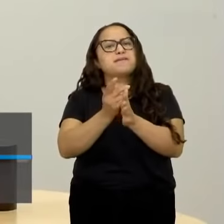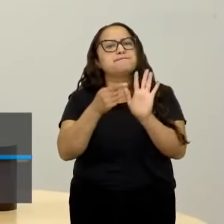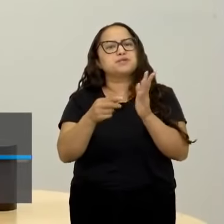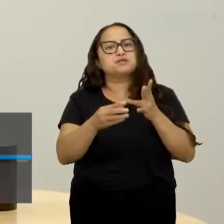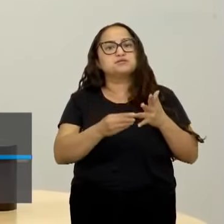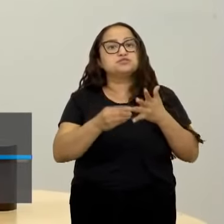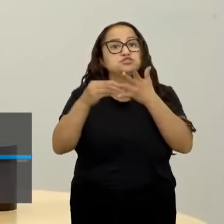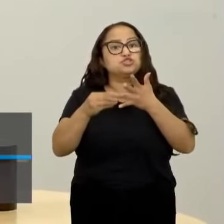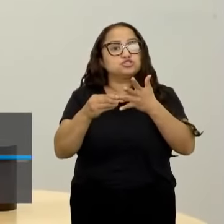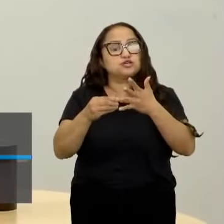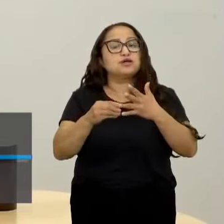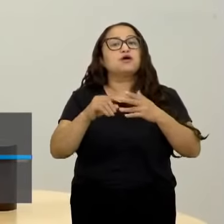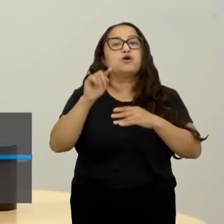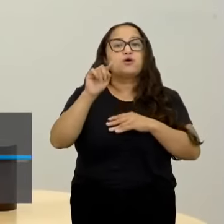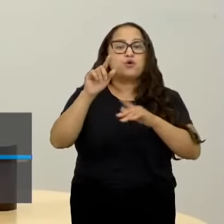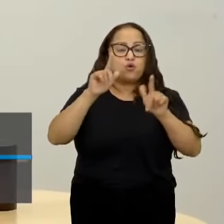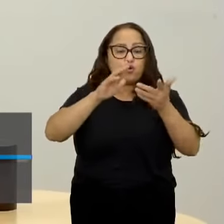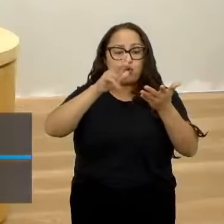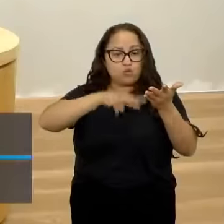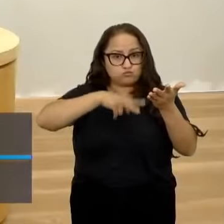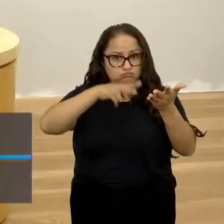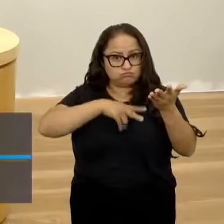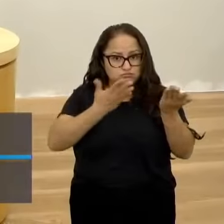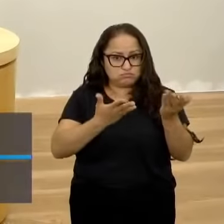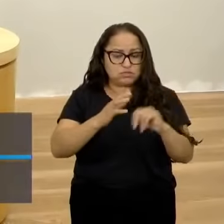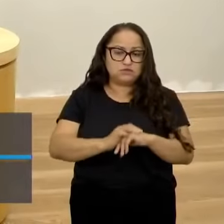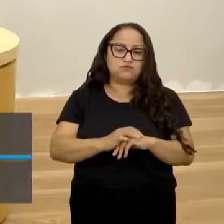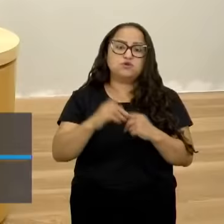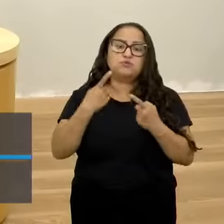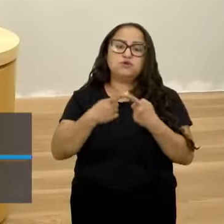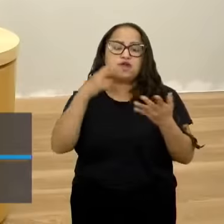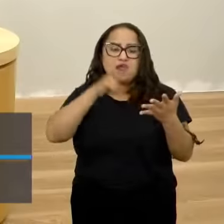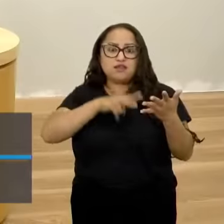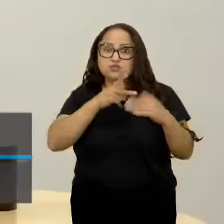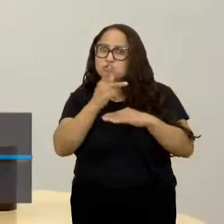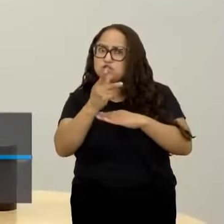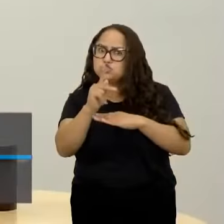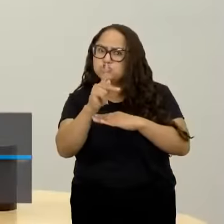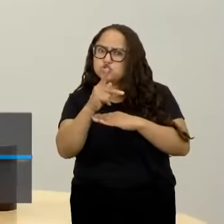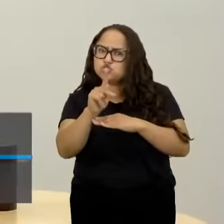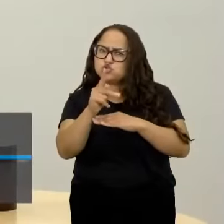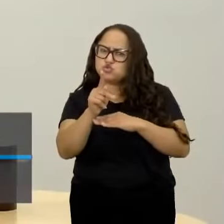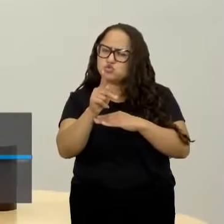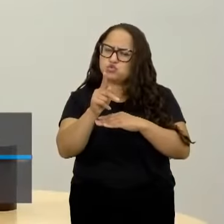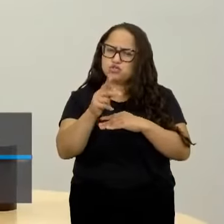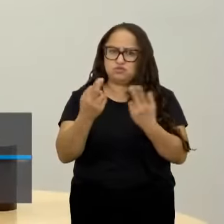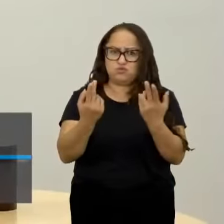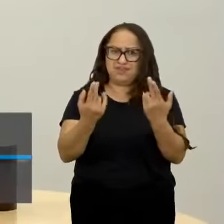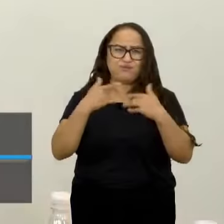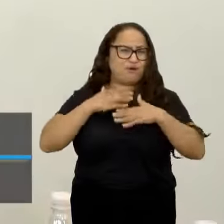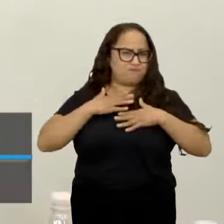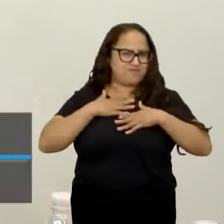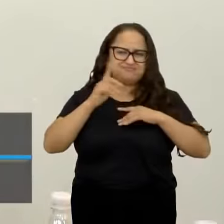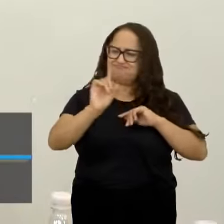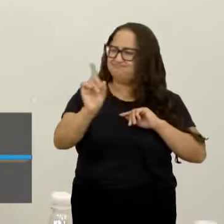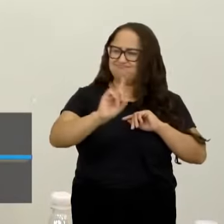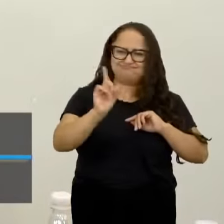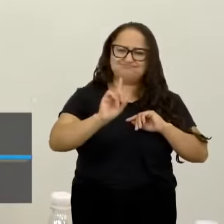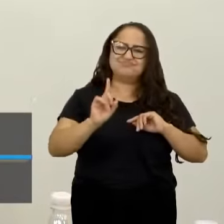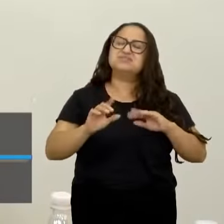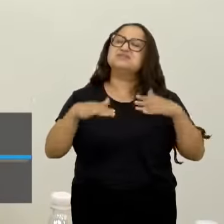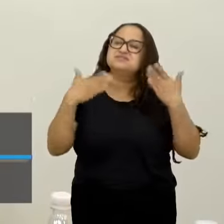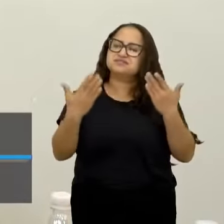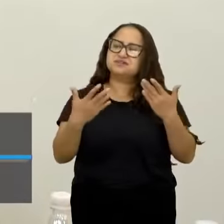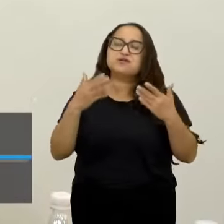livro mesmo porque o ideal é indicar né porque a leitura sua como a gente já falou não vai ser necessariamente a minha né é colocaram